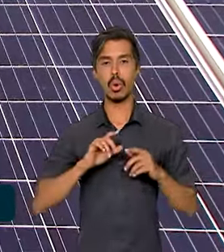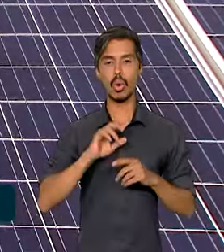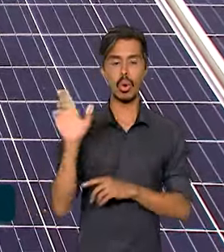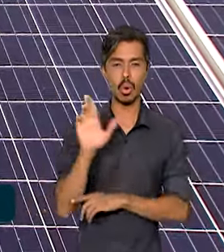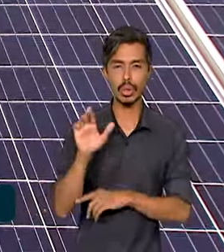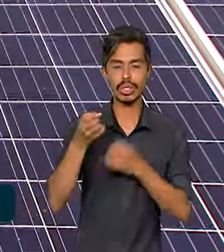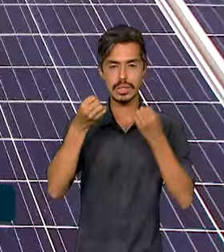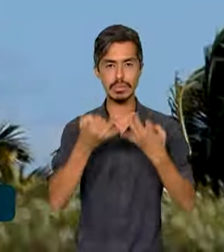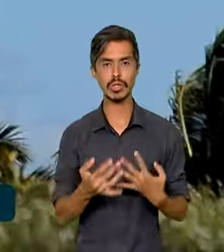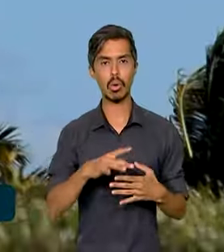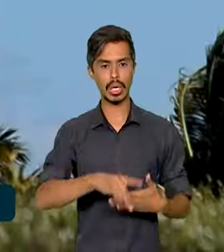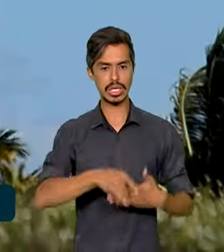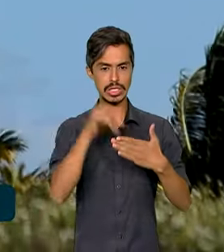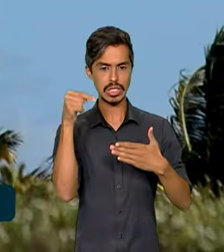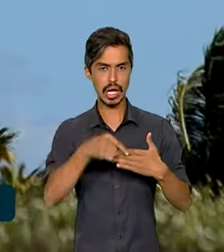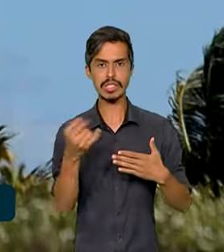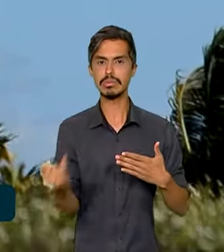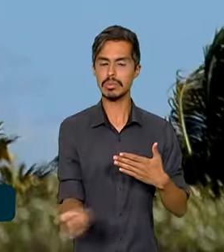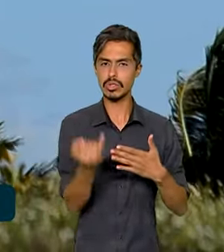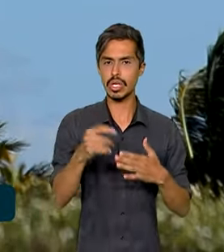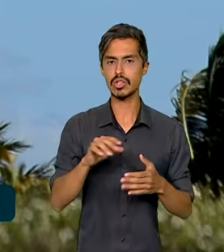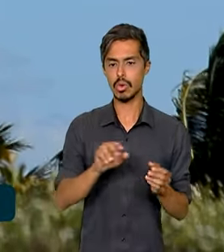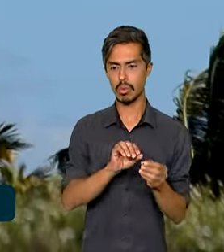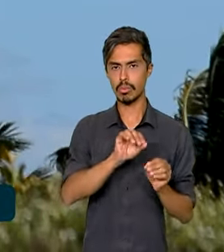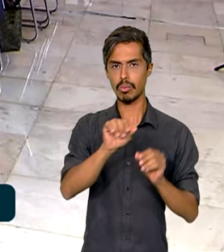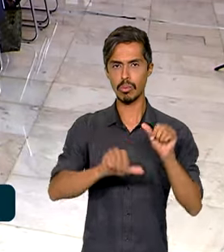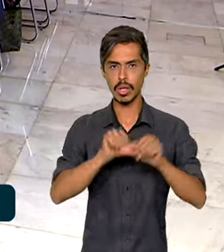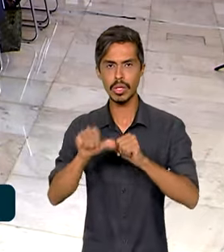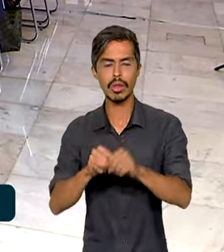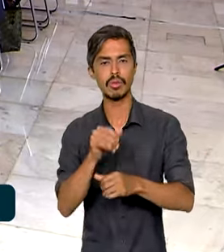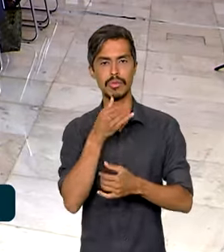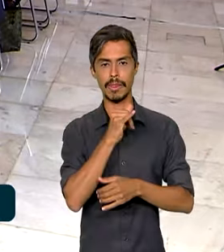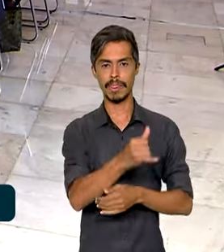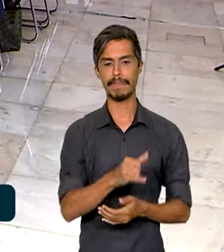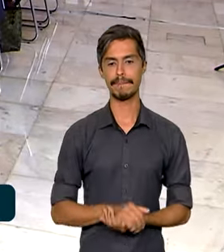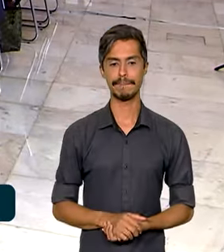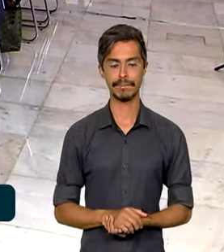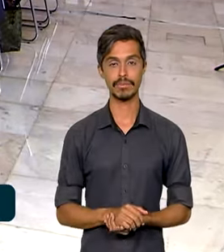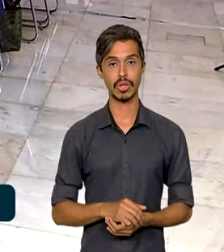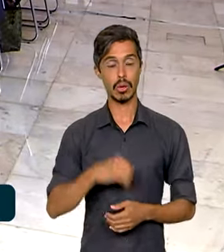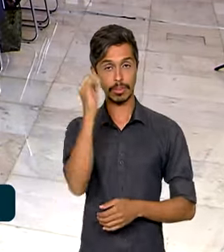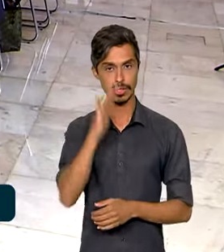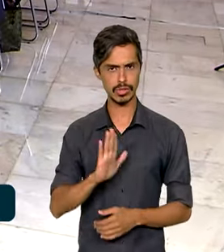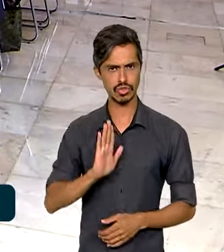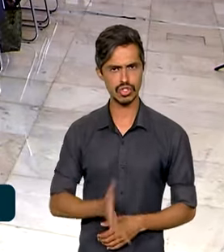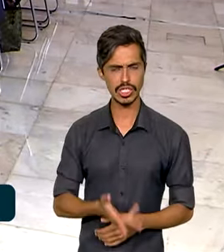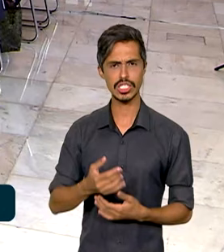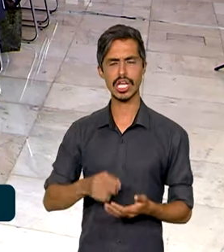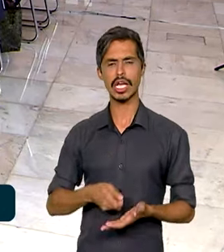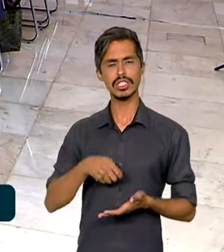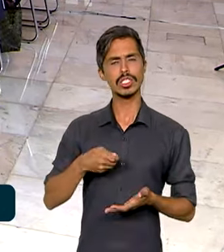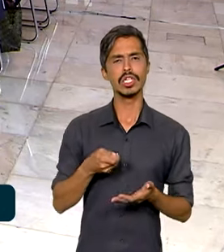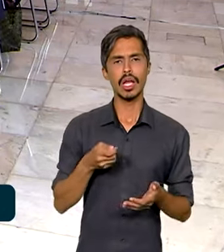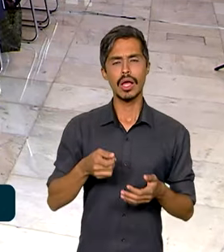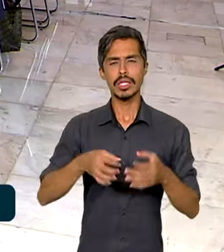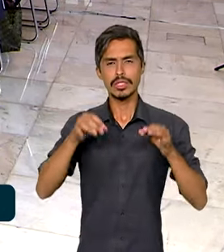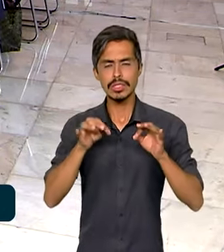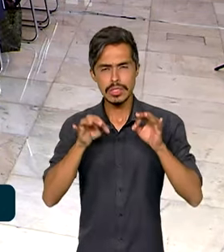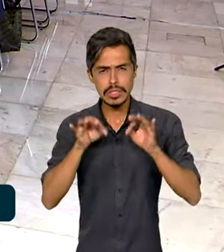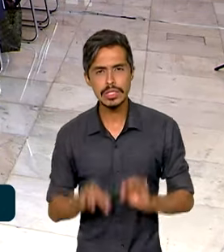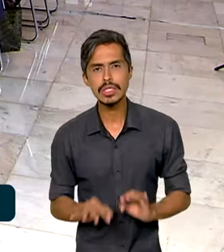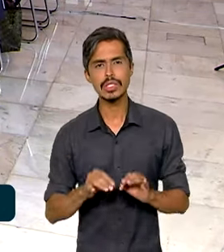de liderança do Brasil na transição energética mundial o Brasil já garantiu estabilidade social